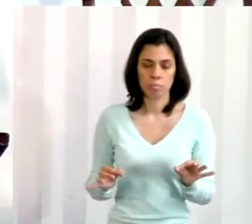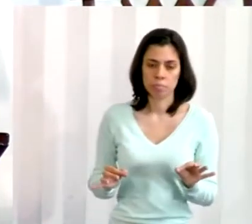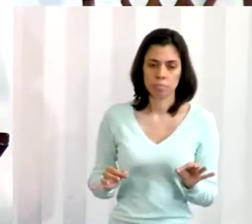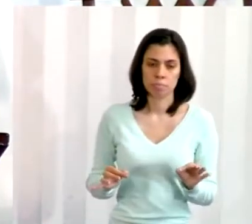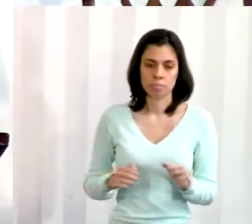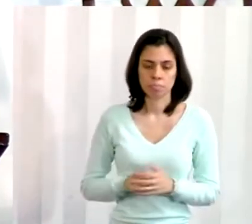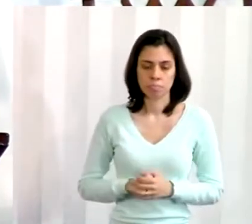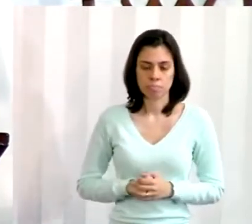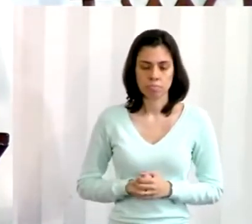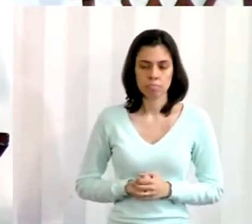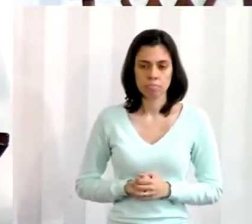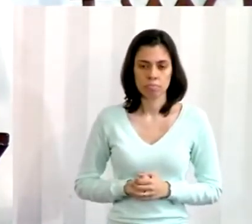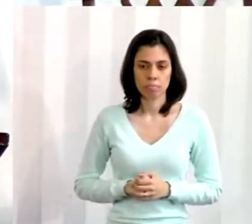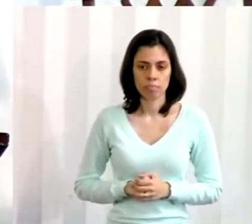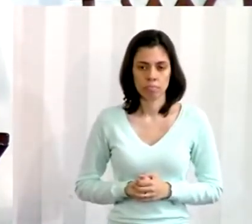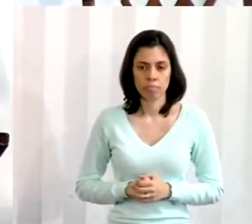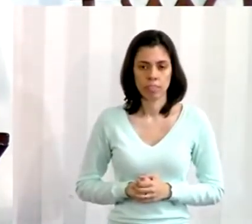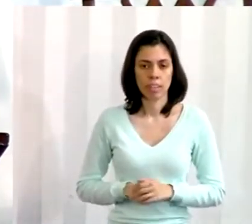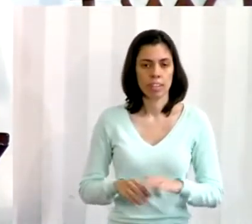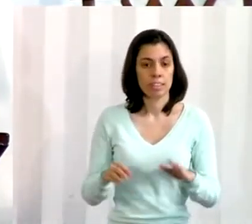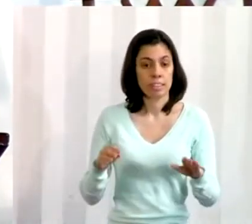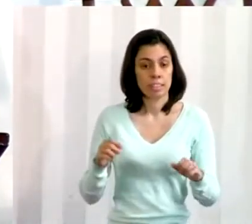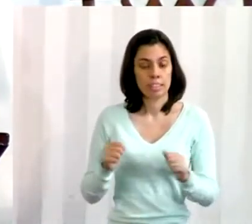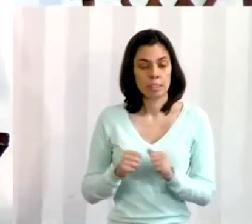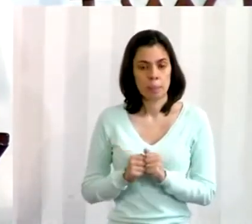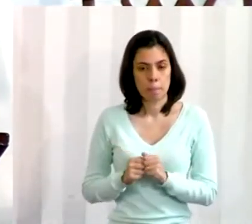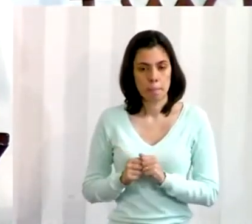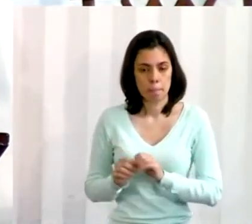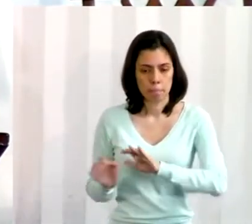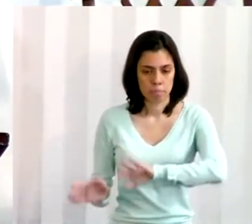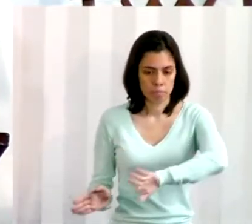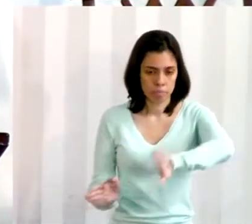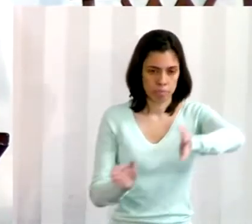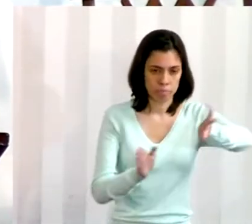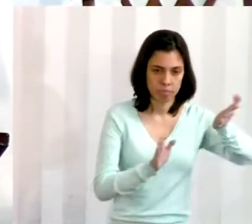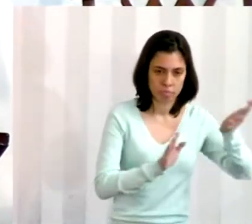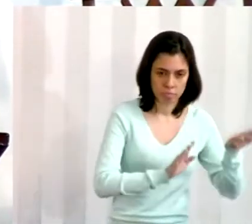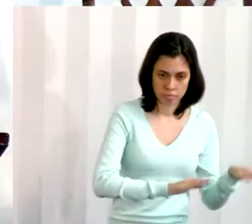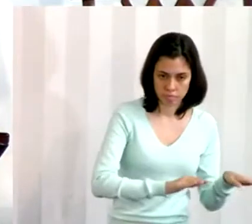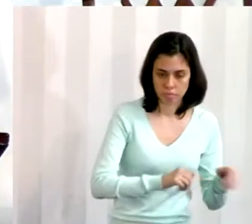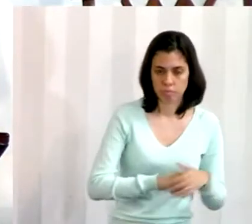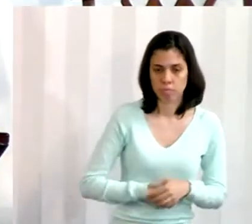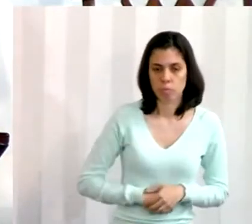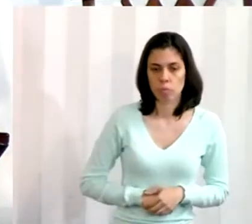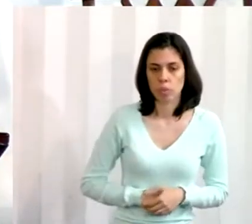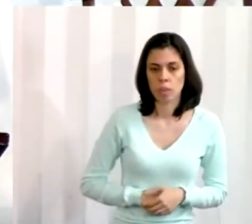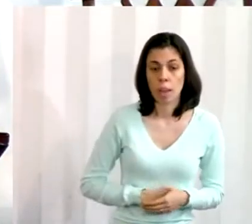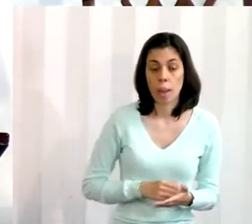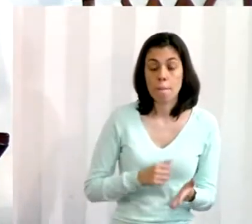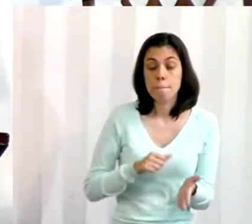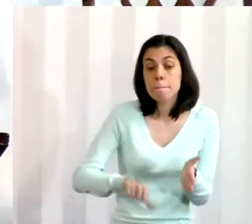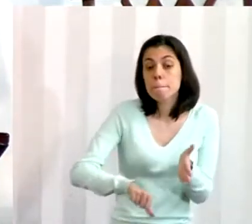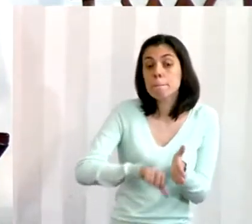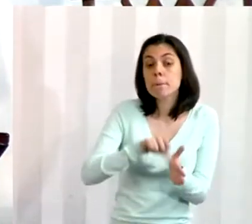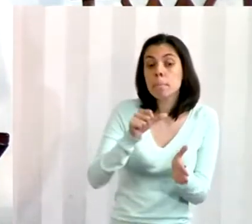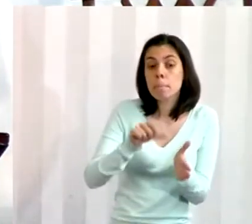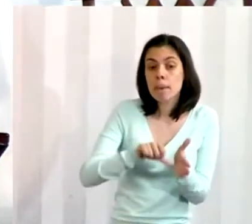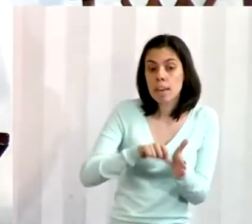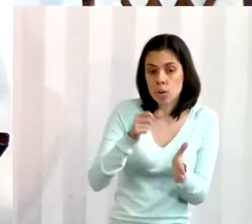3 figuras que Tiago usa aqui: a do lavrador, a do juiz e depois vai falar dos